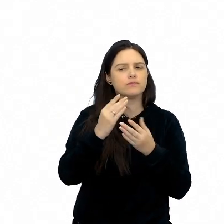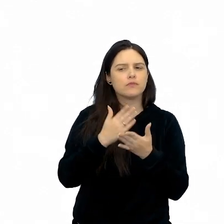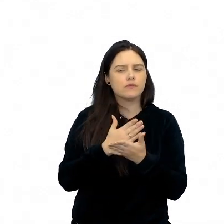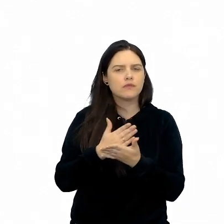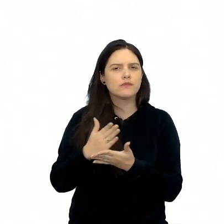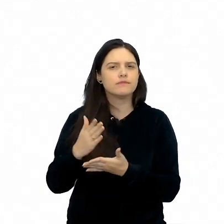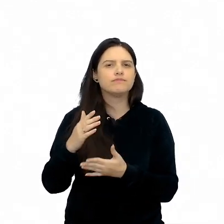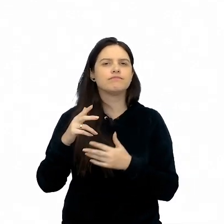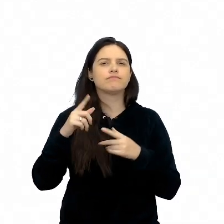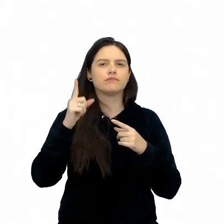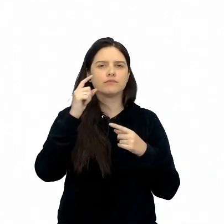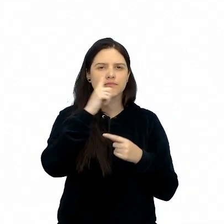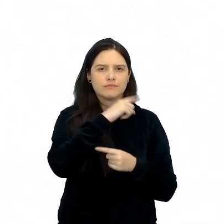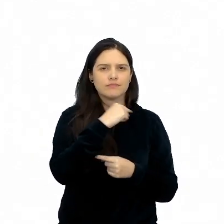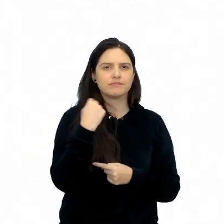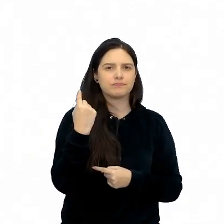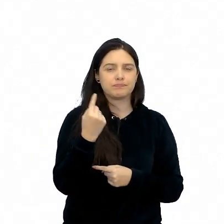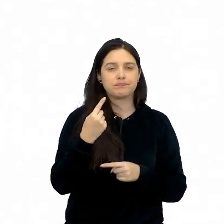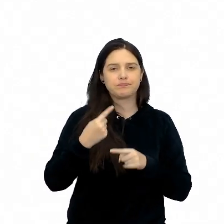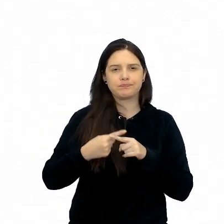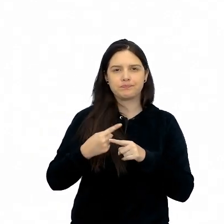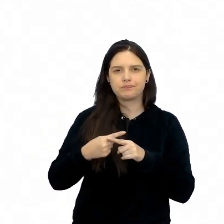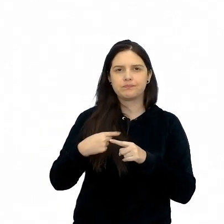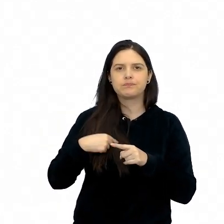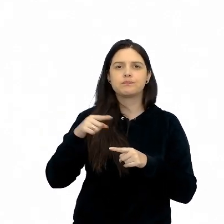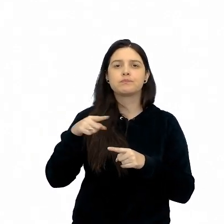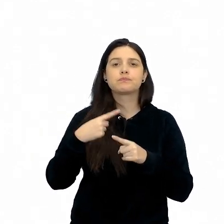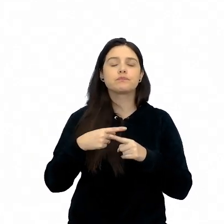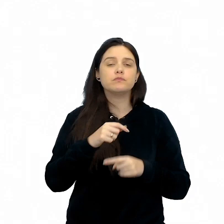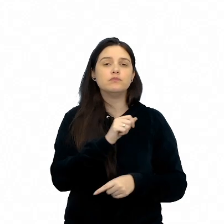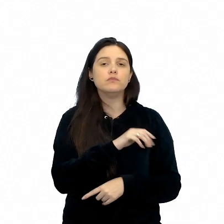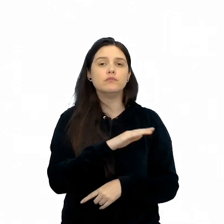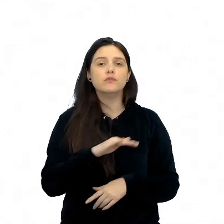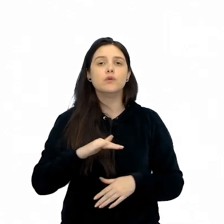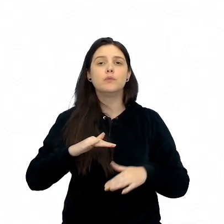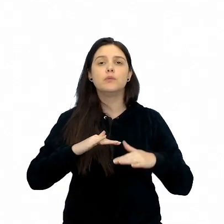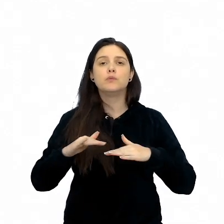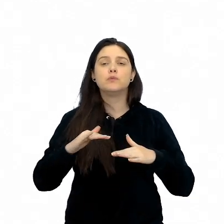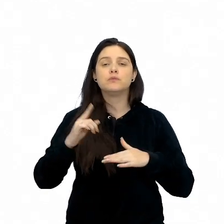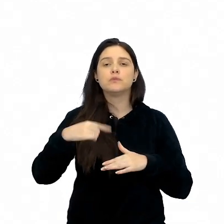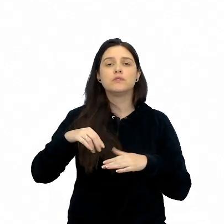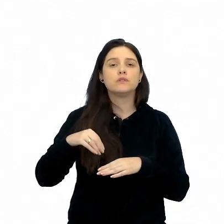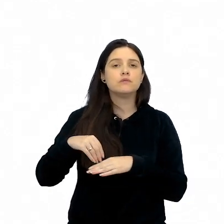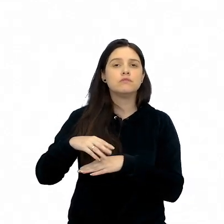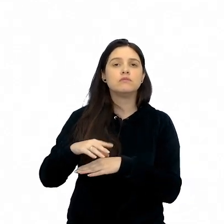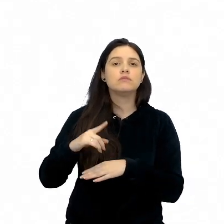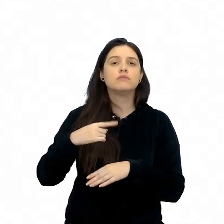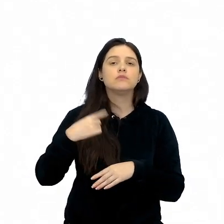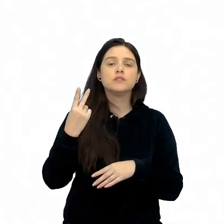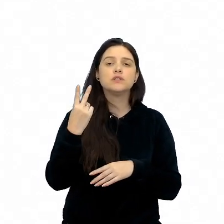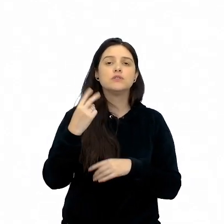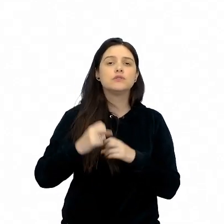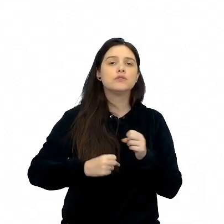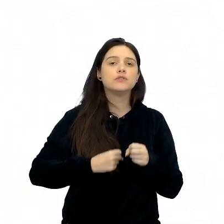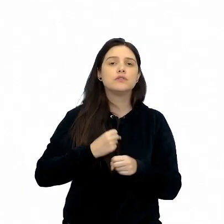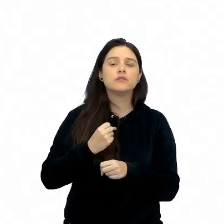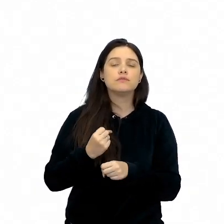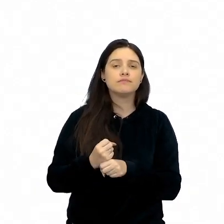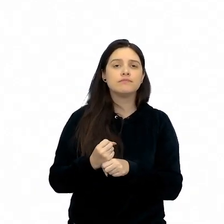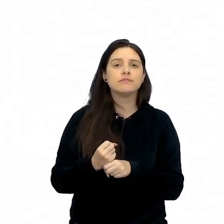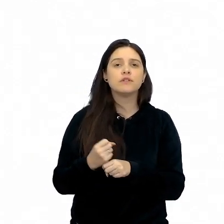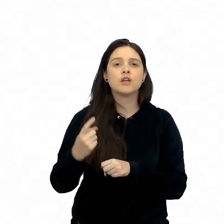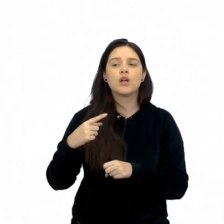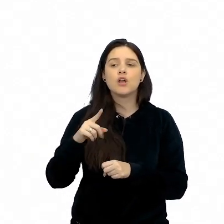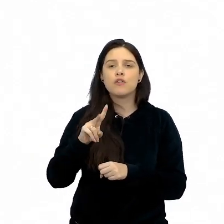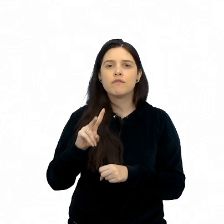começa a complicar para nós. Por quê? Esse aluno, nenhum momento ele falou para nós que esses 2 ângulos aí para a gente